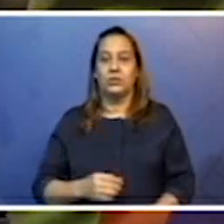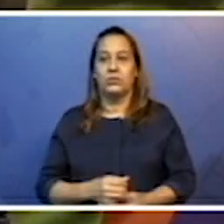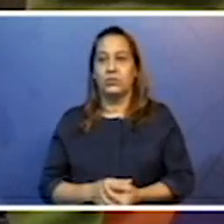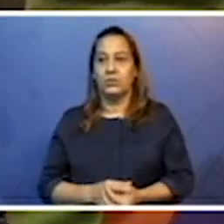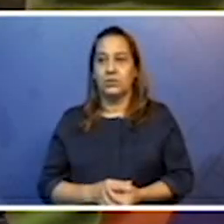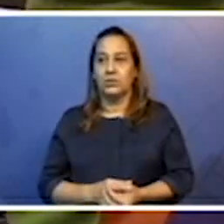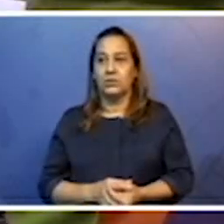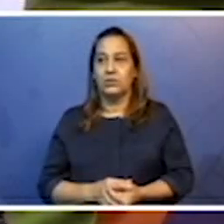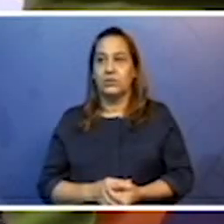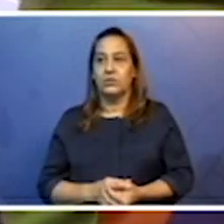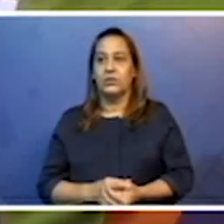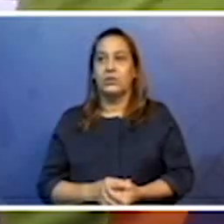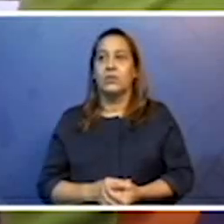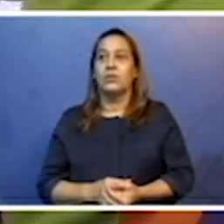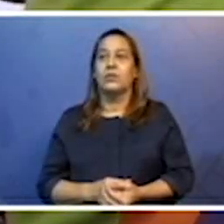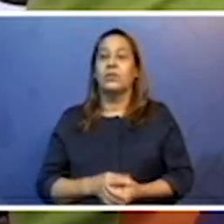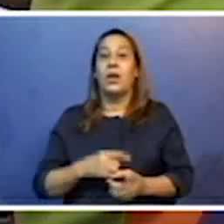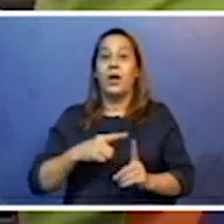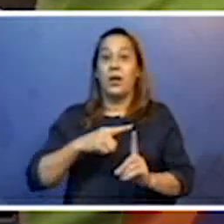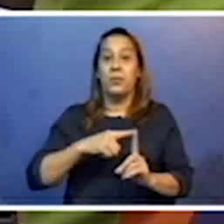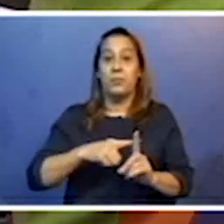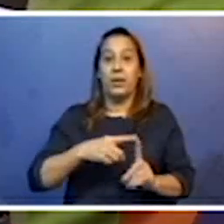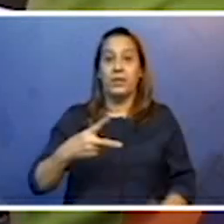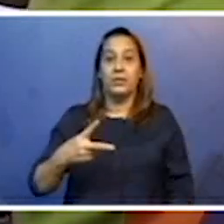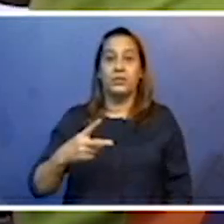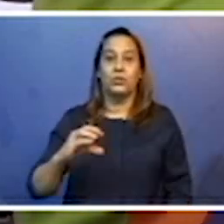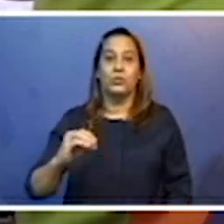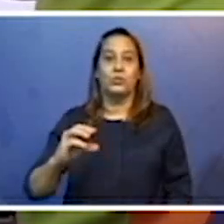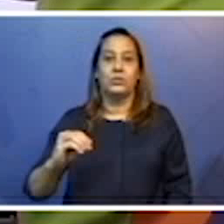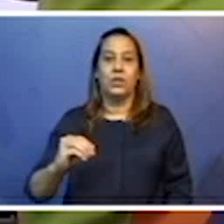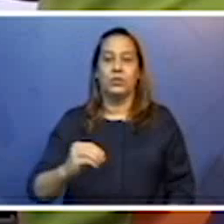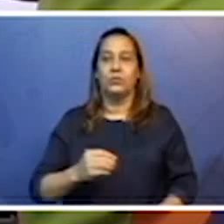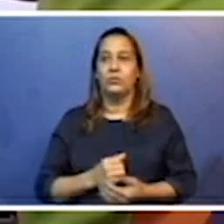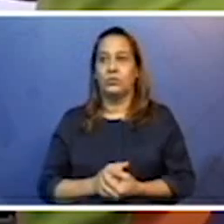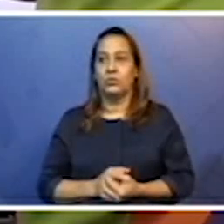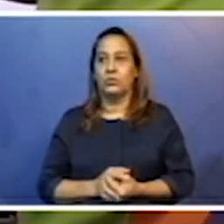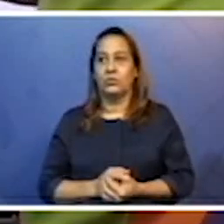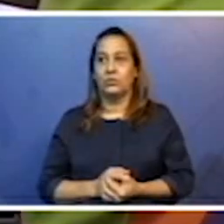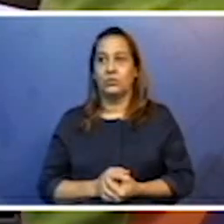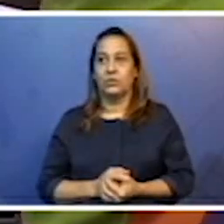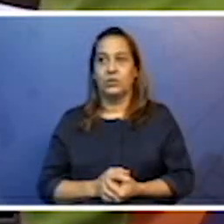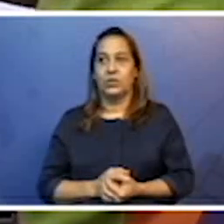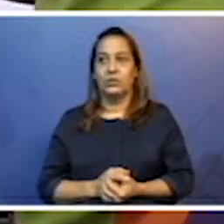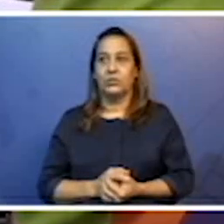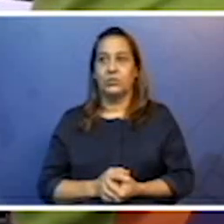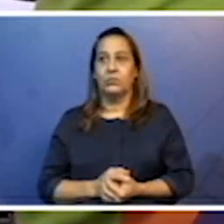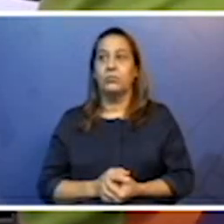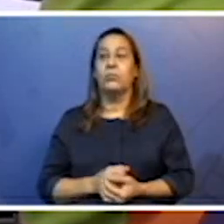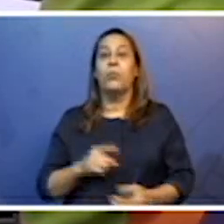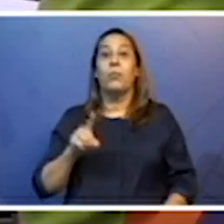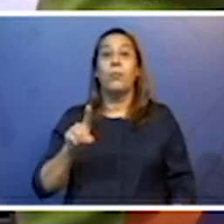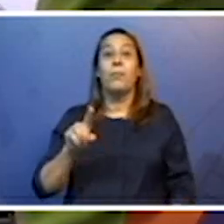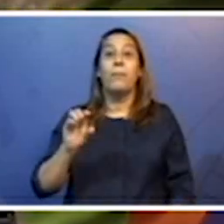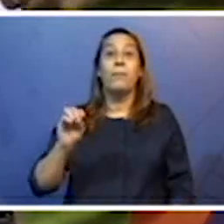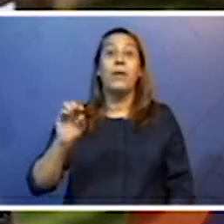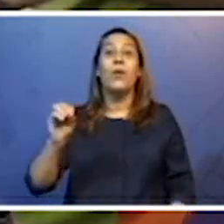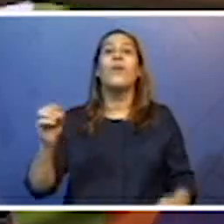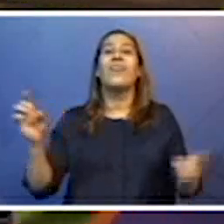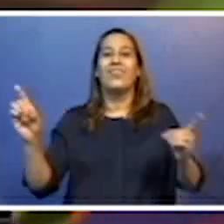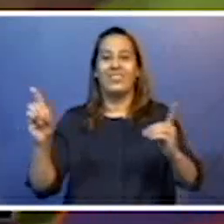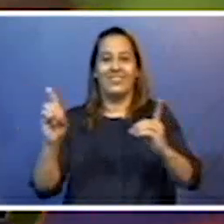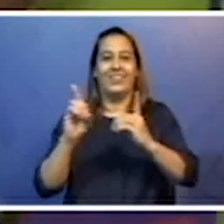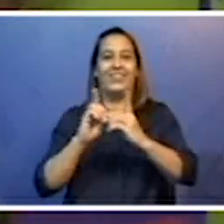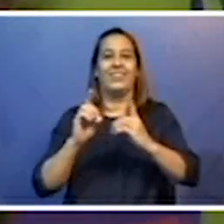no 800, mais um pulinho de 200, ó, 800, 900, 1.000,